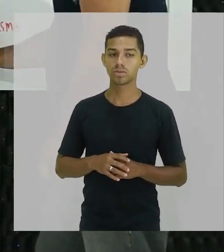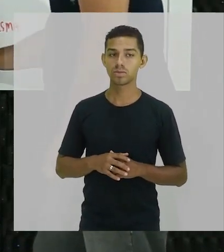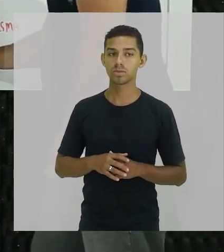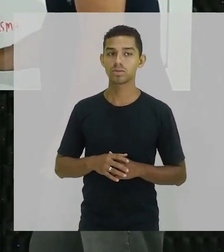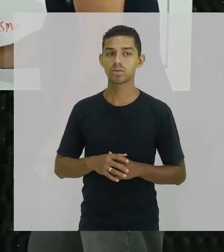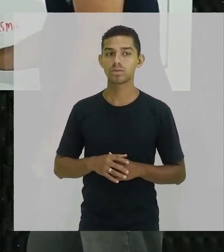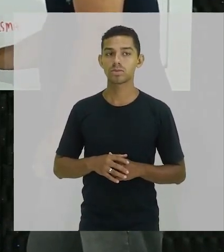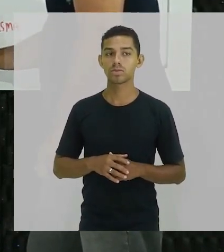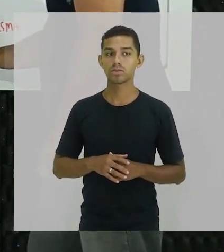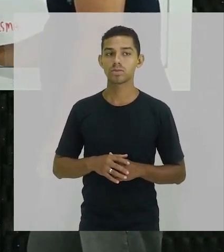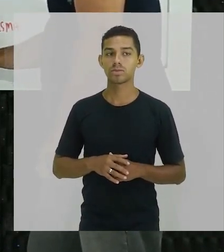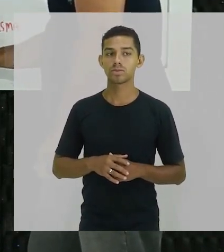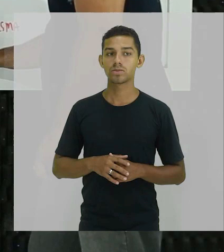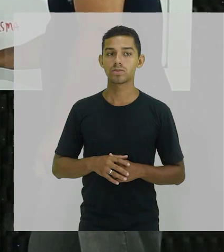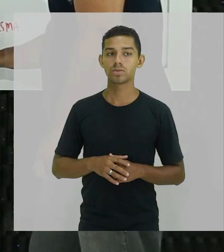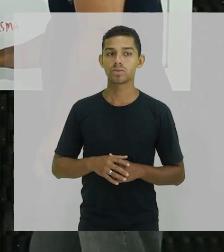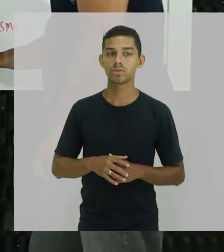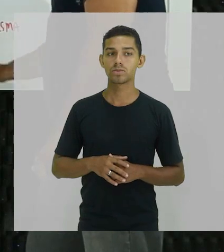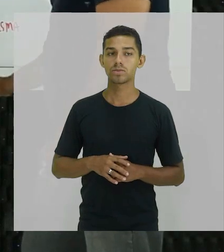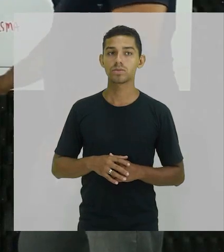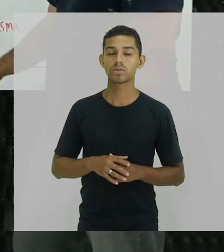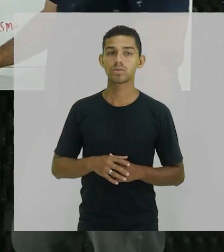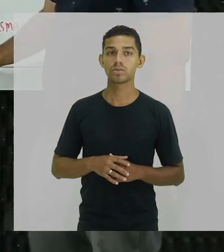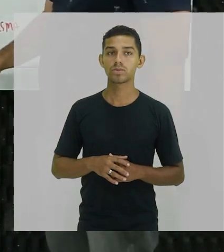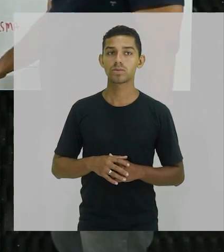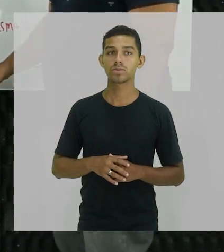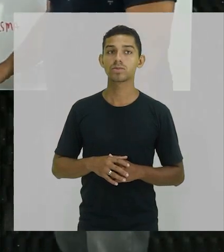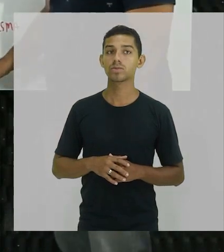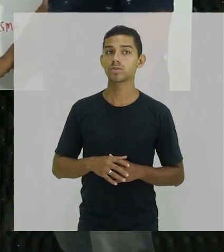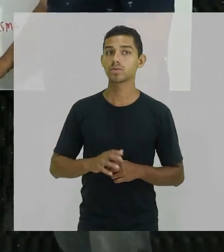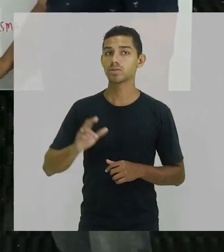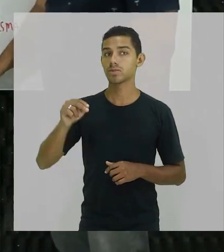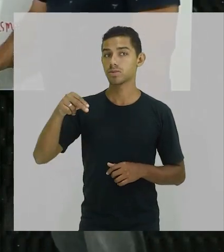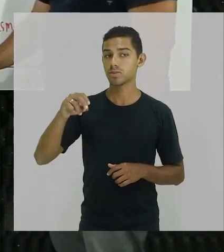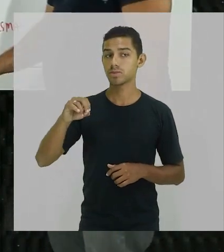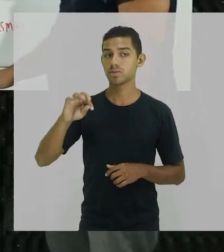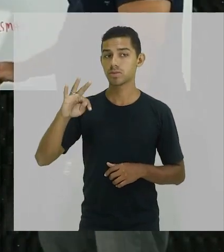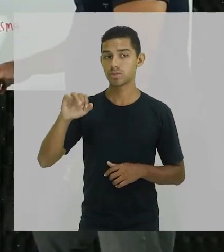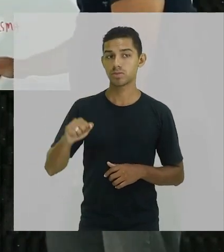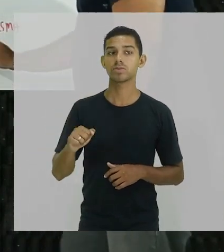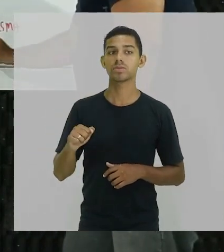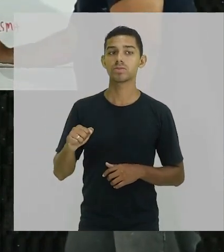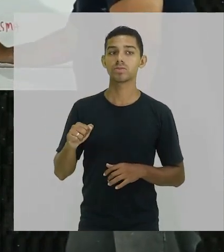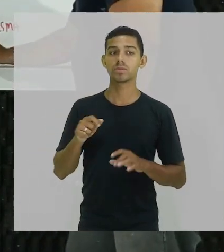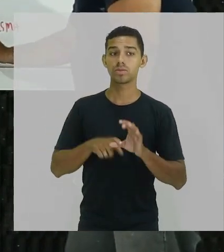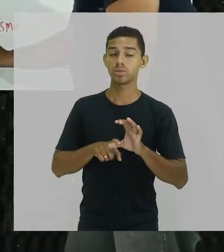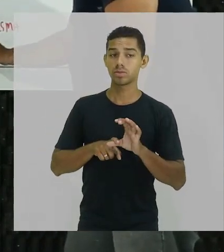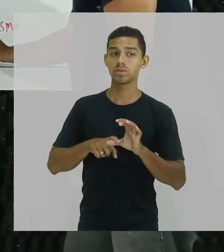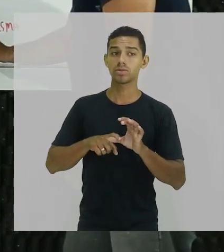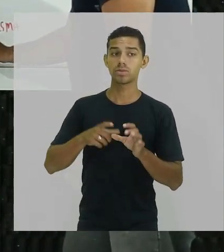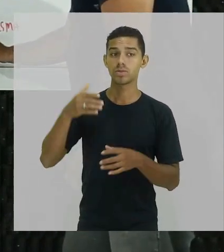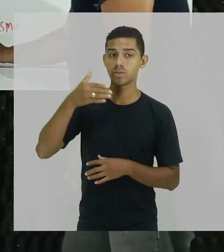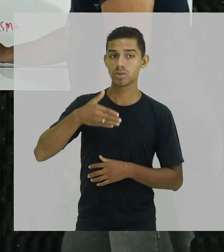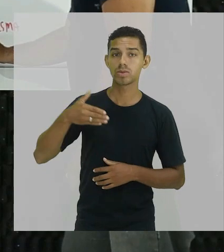de mesma nota. Essa nota tem uma dependência com a frequência, certo? De